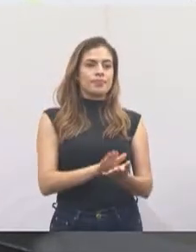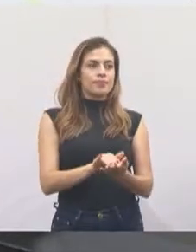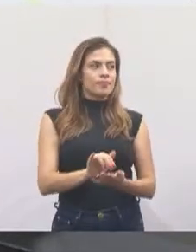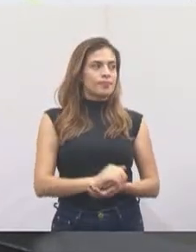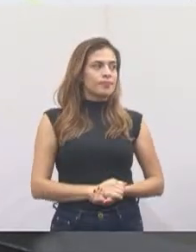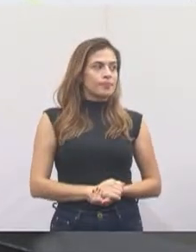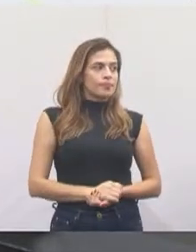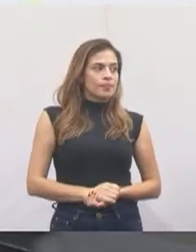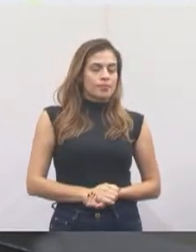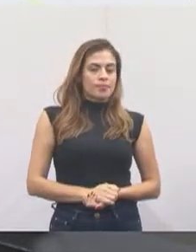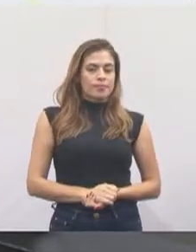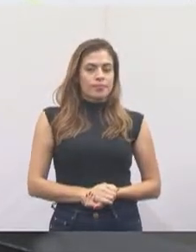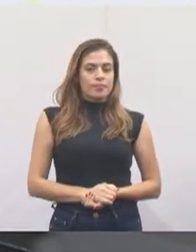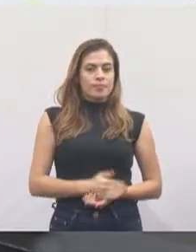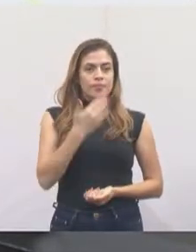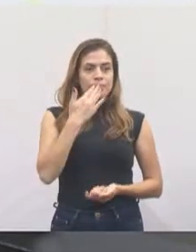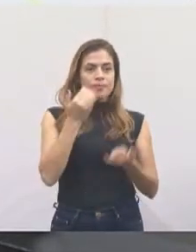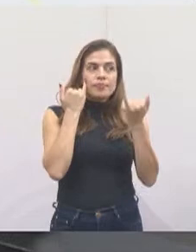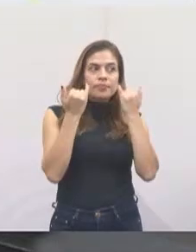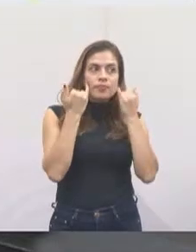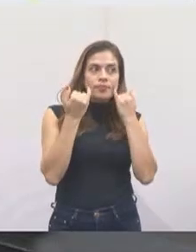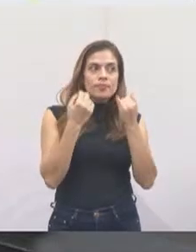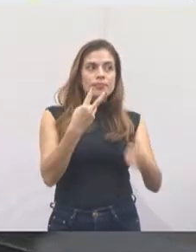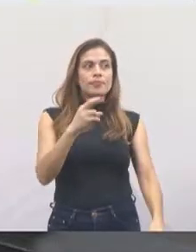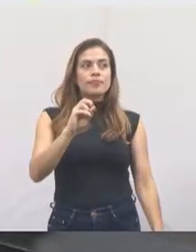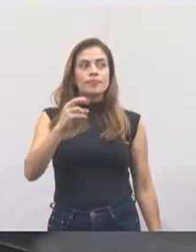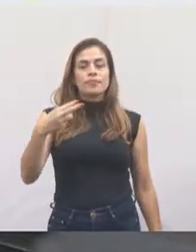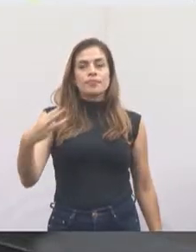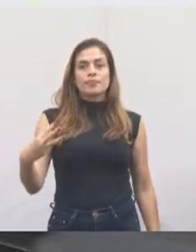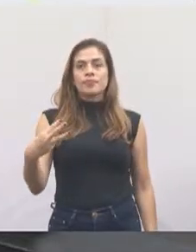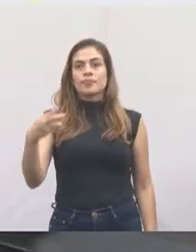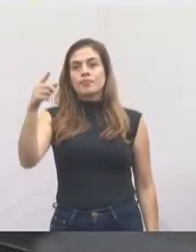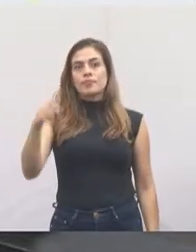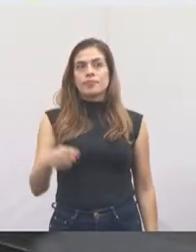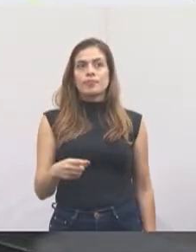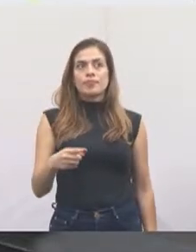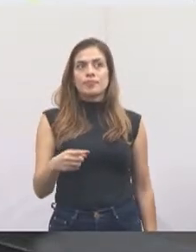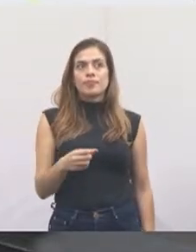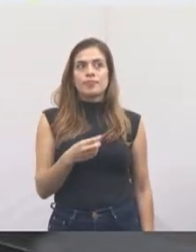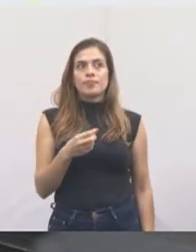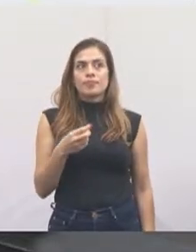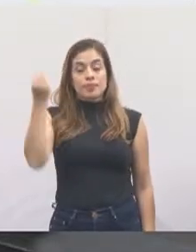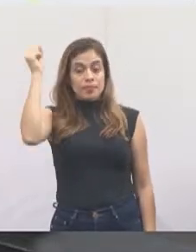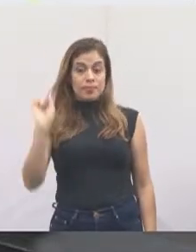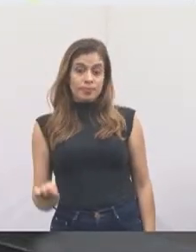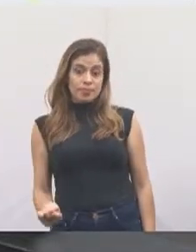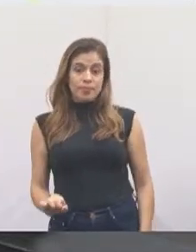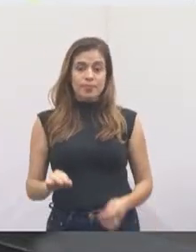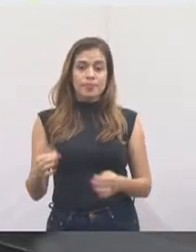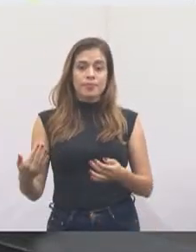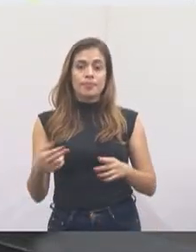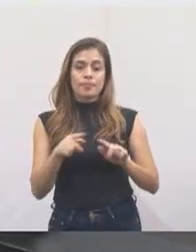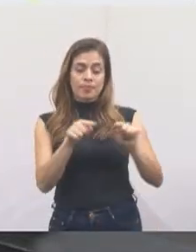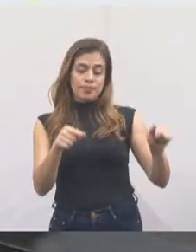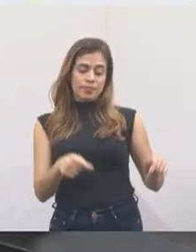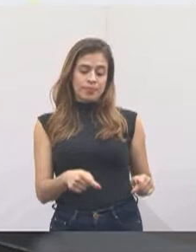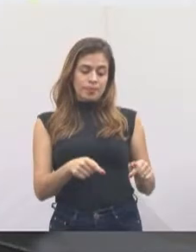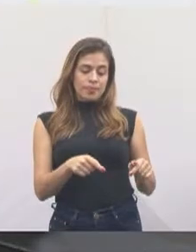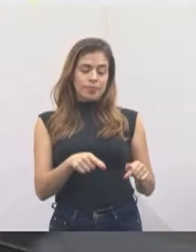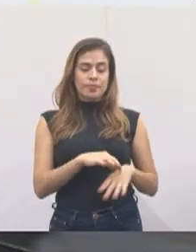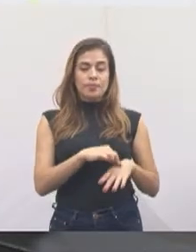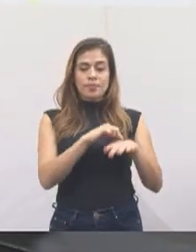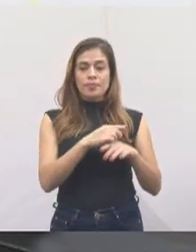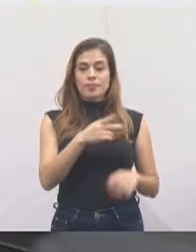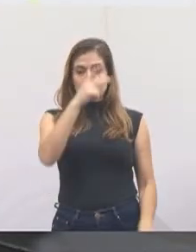Jacareí referente ao ped de informação 223 vereadora Sônia a diretoria Geral do gabinete do prefeito em relação